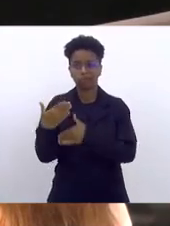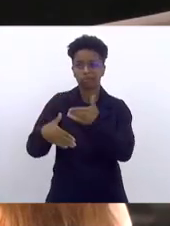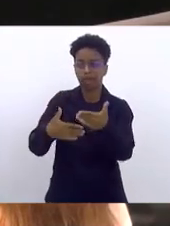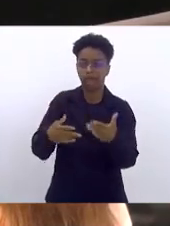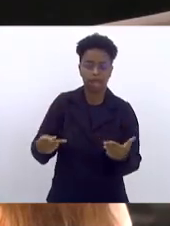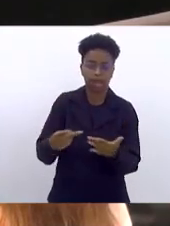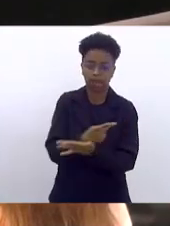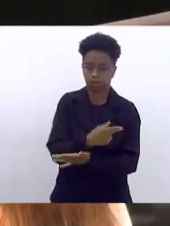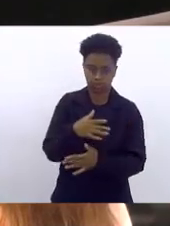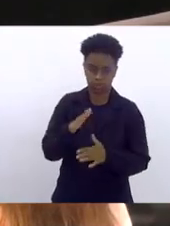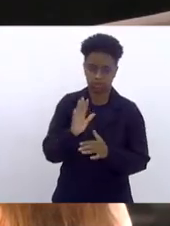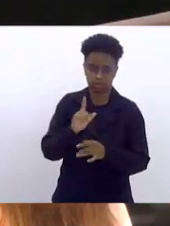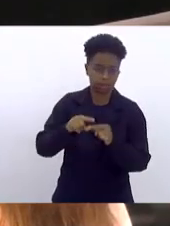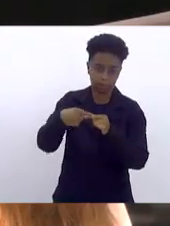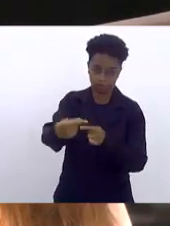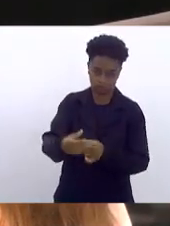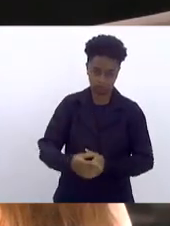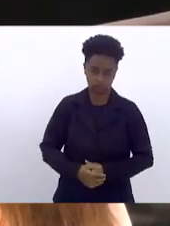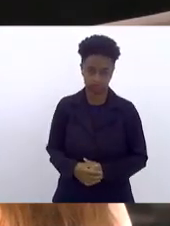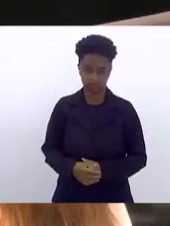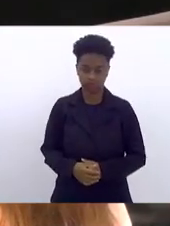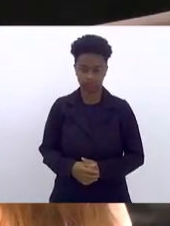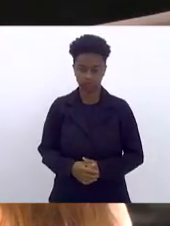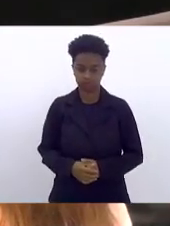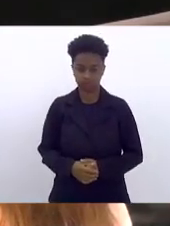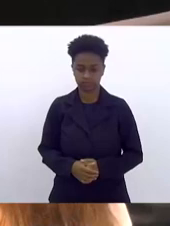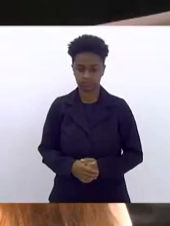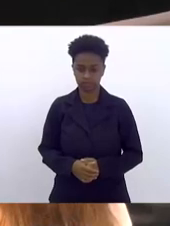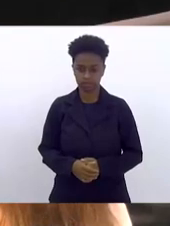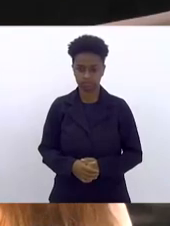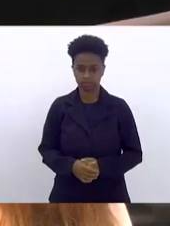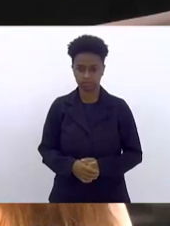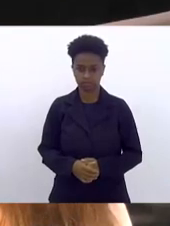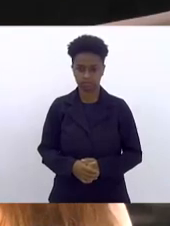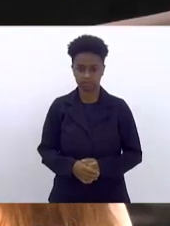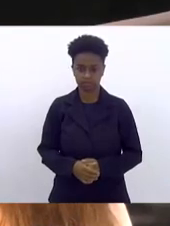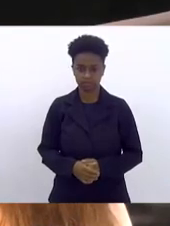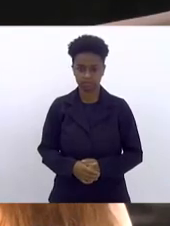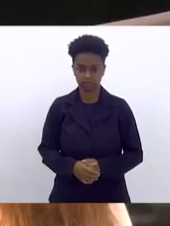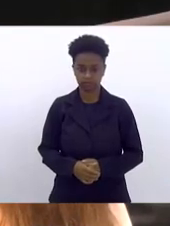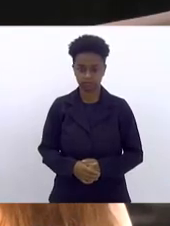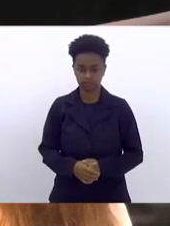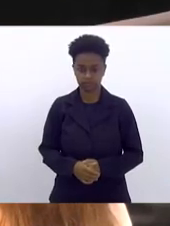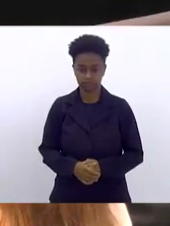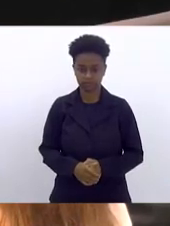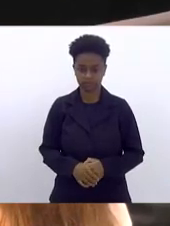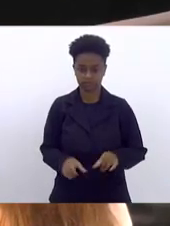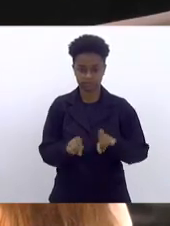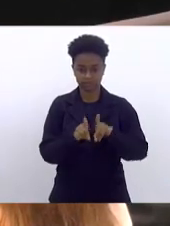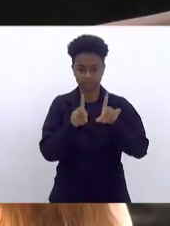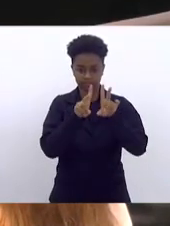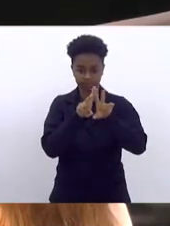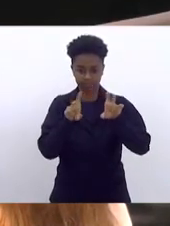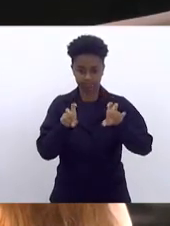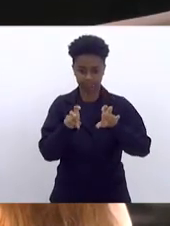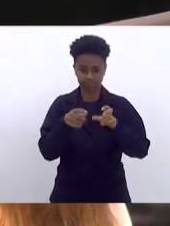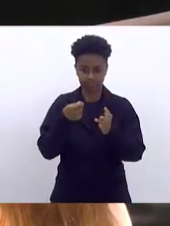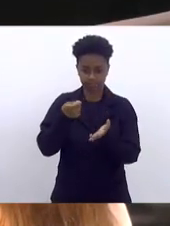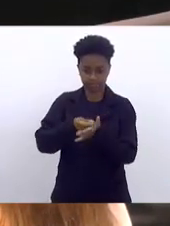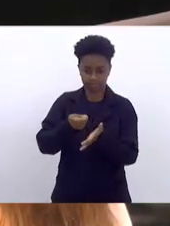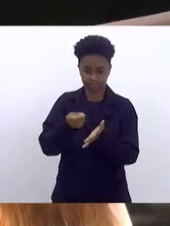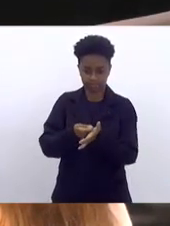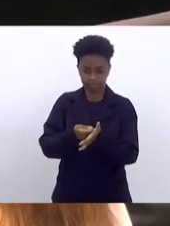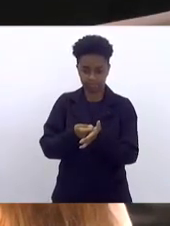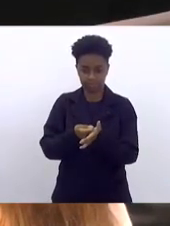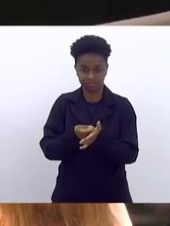a questão também que estabelece obrigatoriedade da inclusão